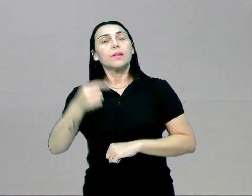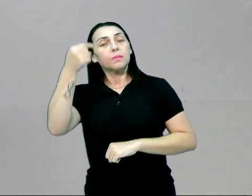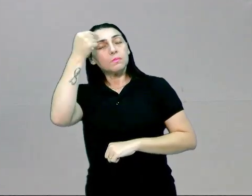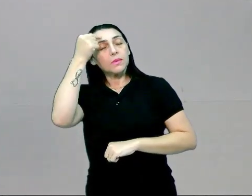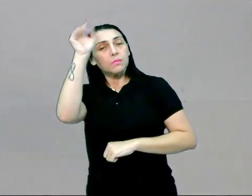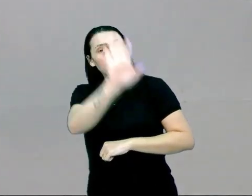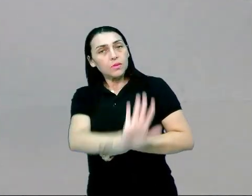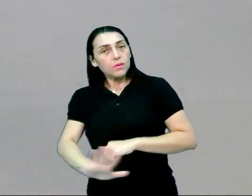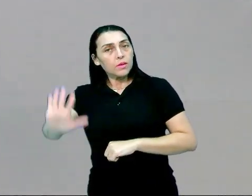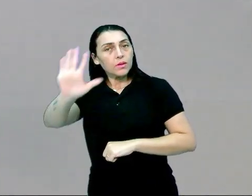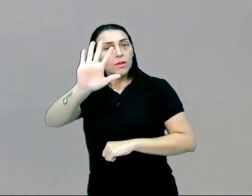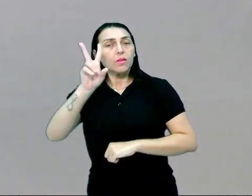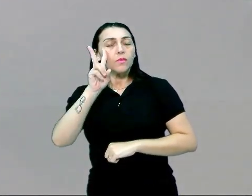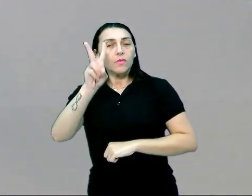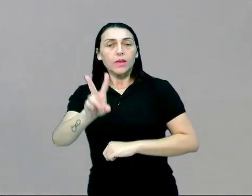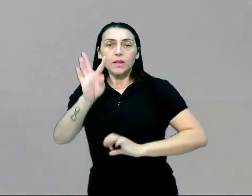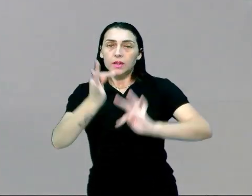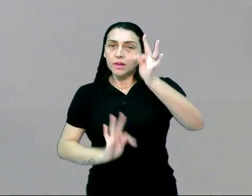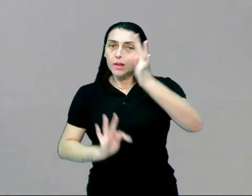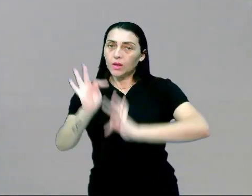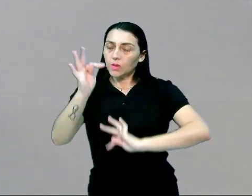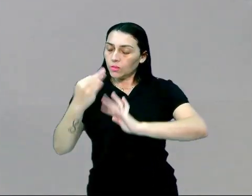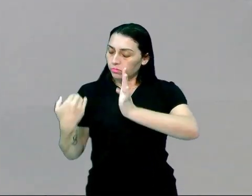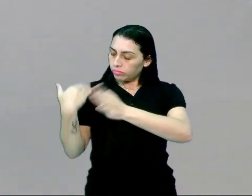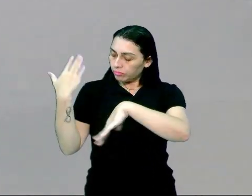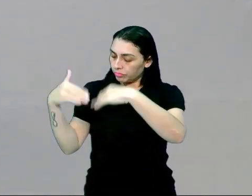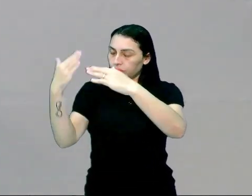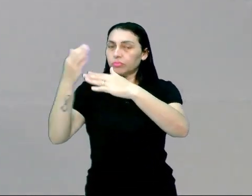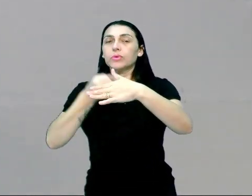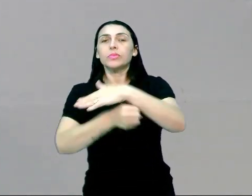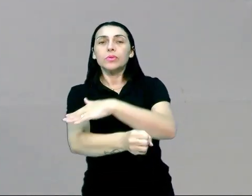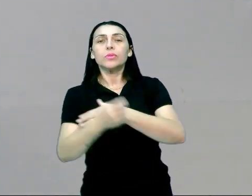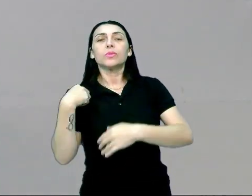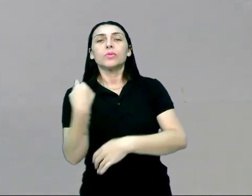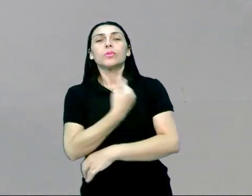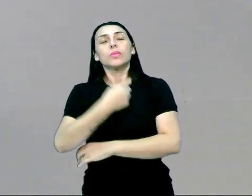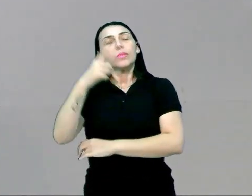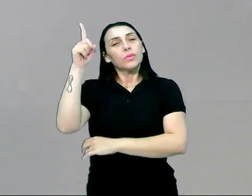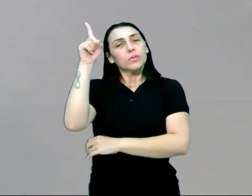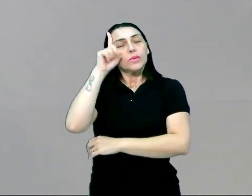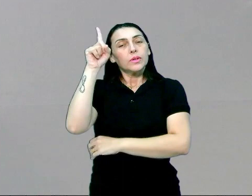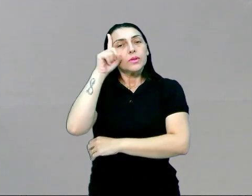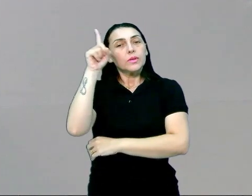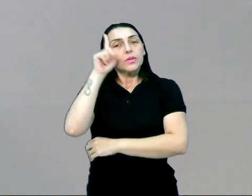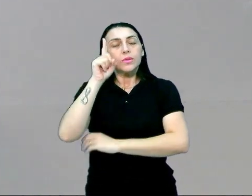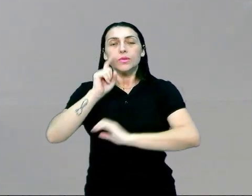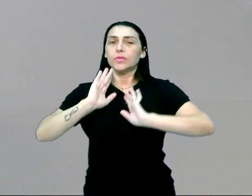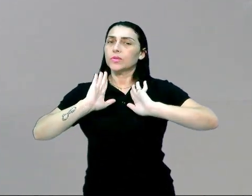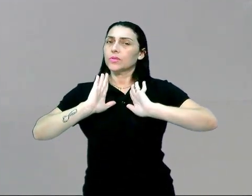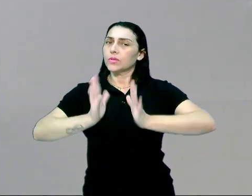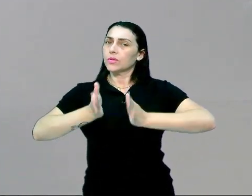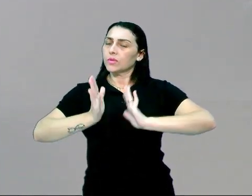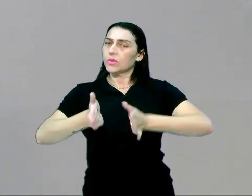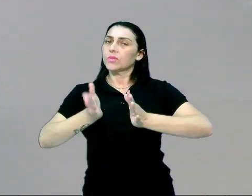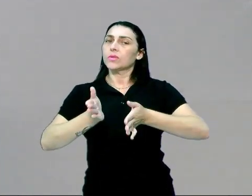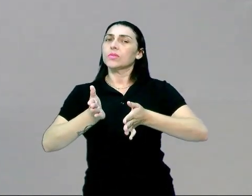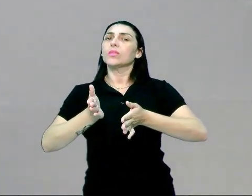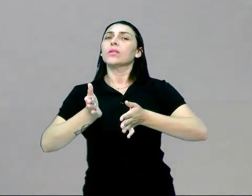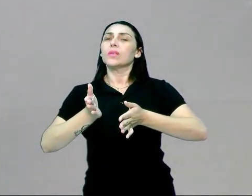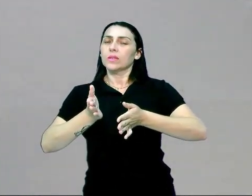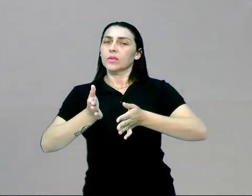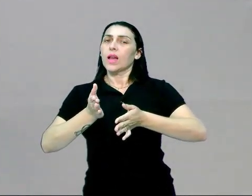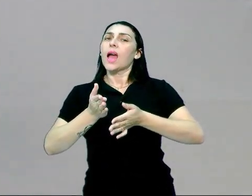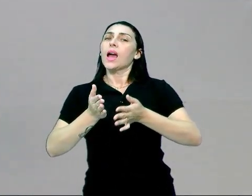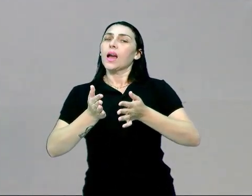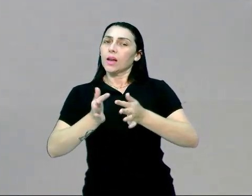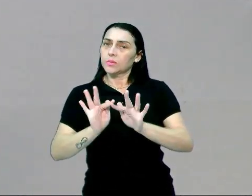geral que a gente vê. Tecnologia evoluindo, ela vai se inserindo no nosso cotidiano, de uma forma um pouco mais corriqueira, uma forma um pouco mais